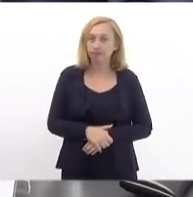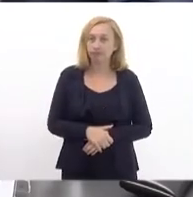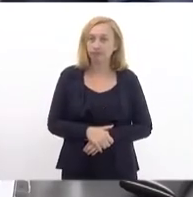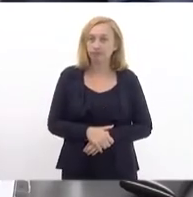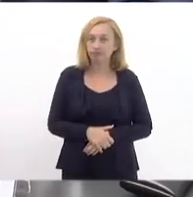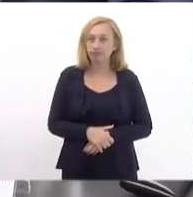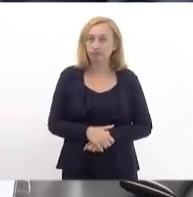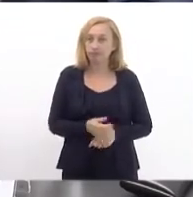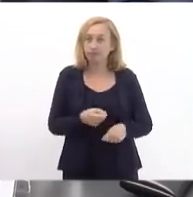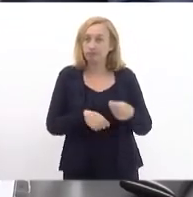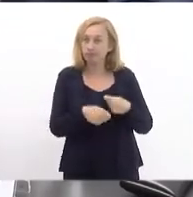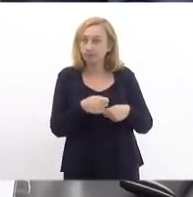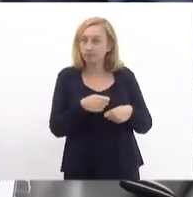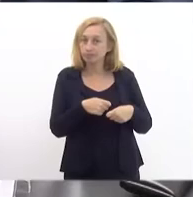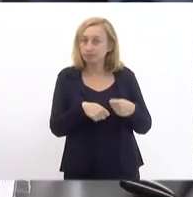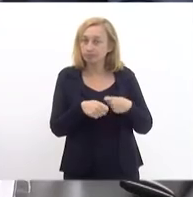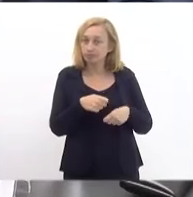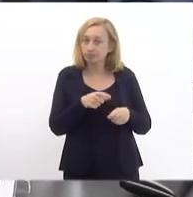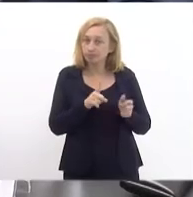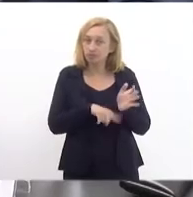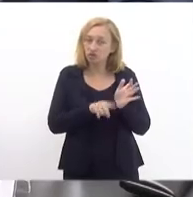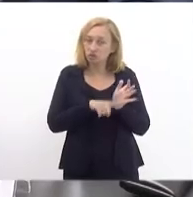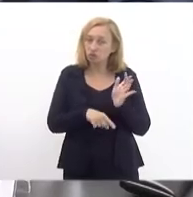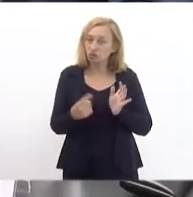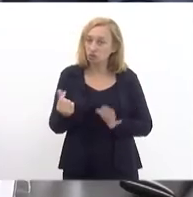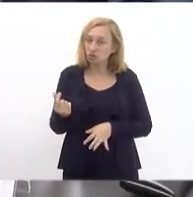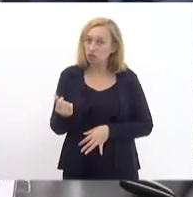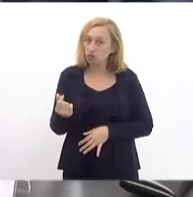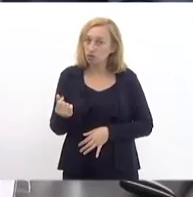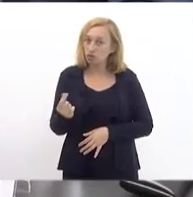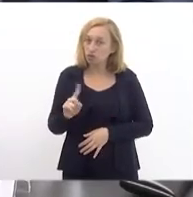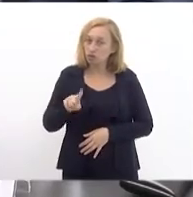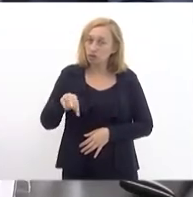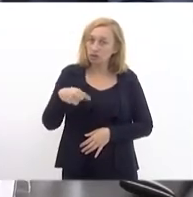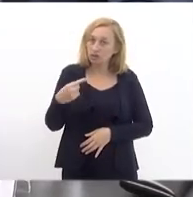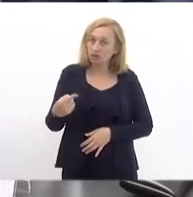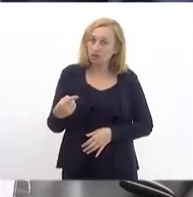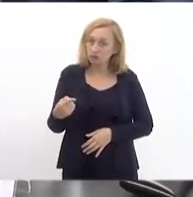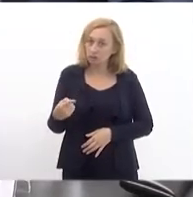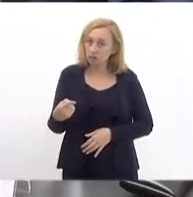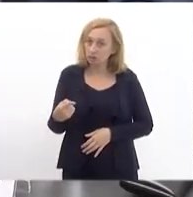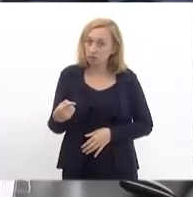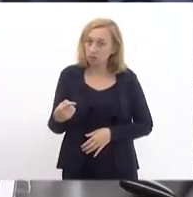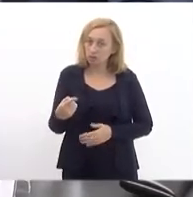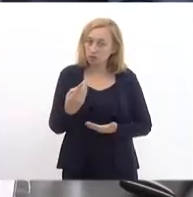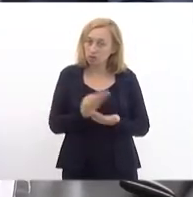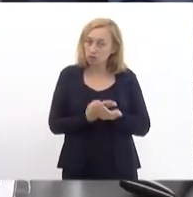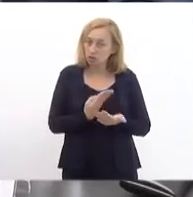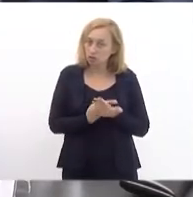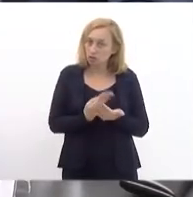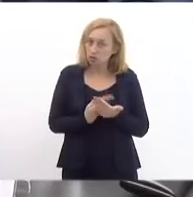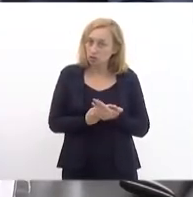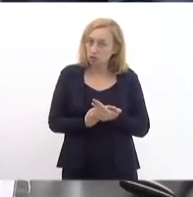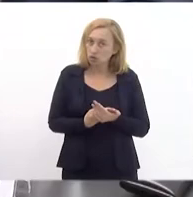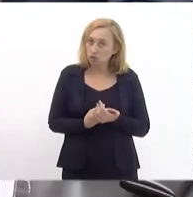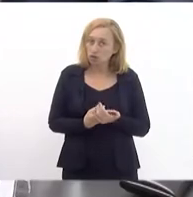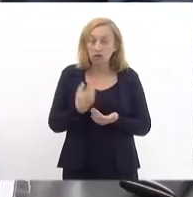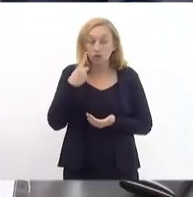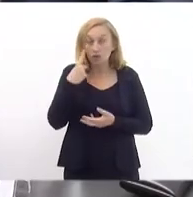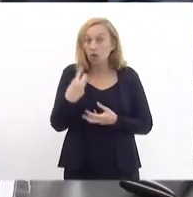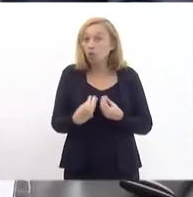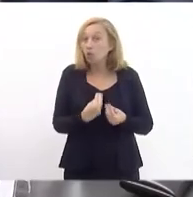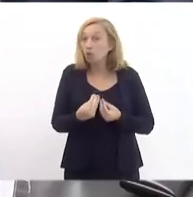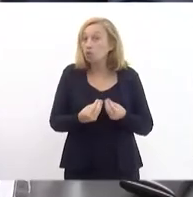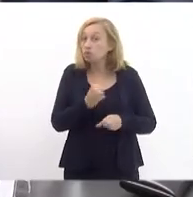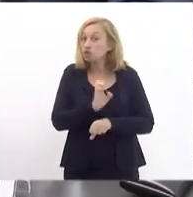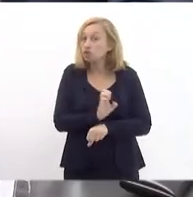isso, diminuir essa tarifa, depois de exaurir esses estudos, e ver como é que o